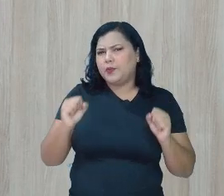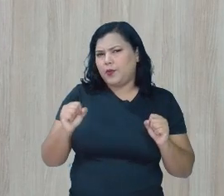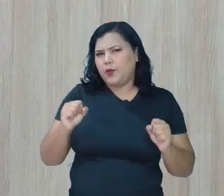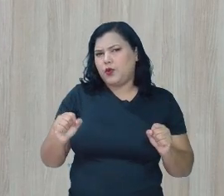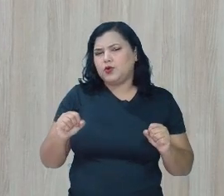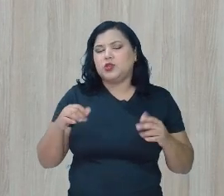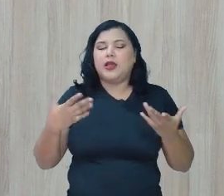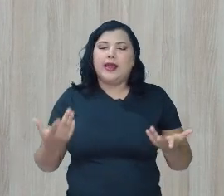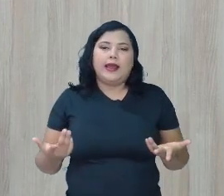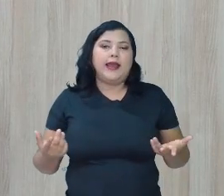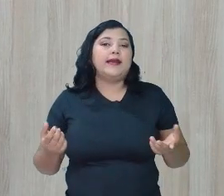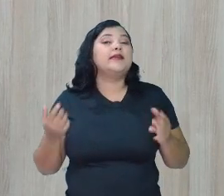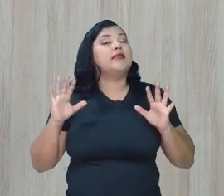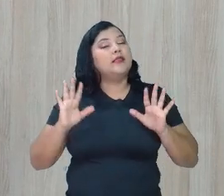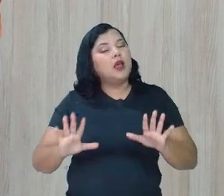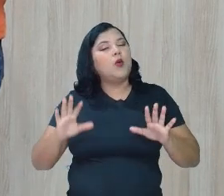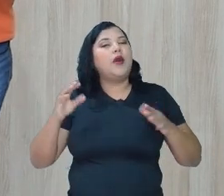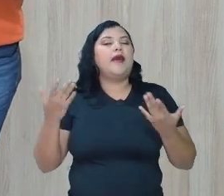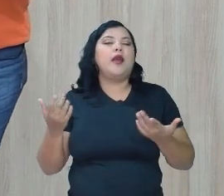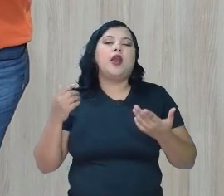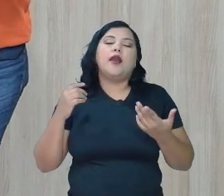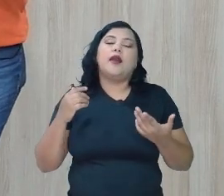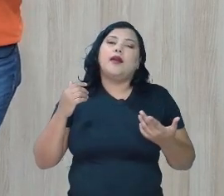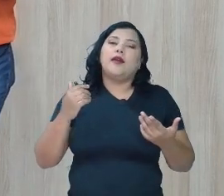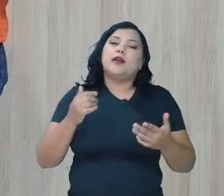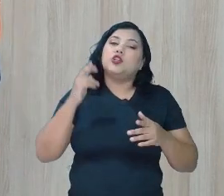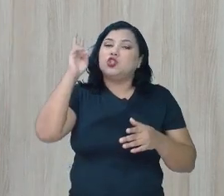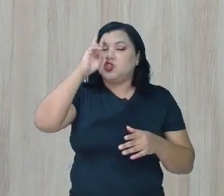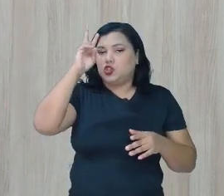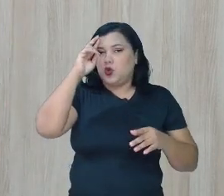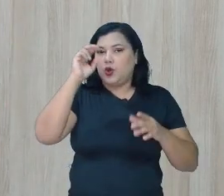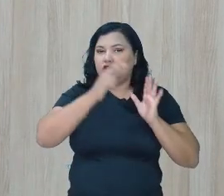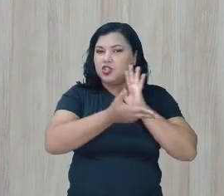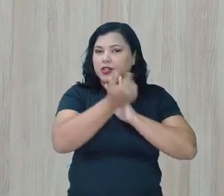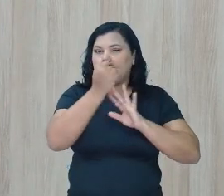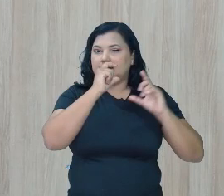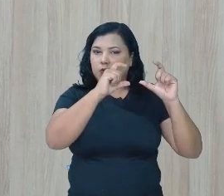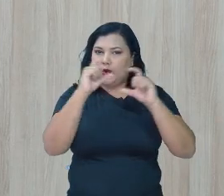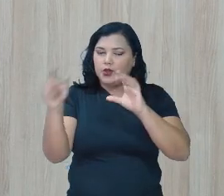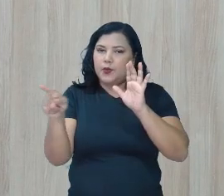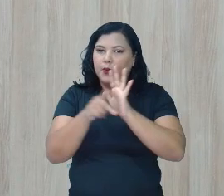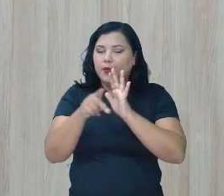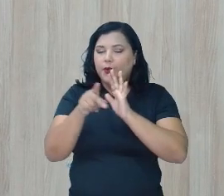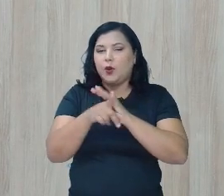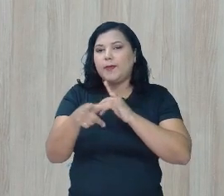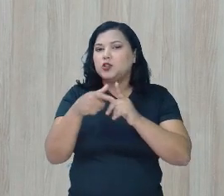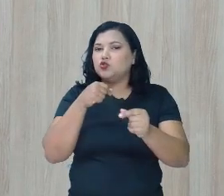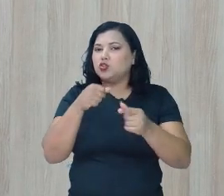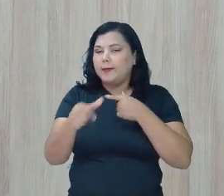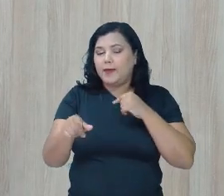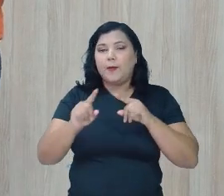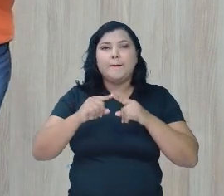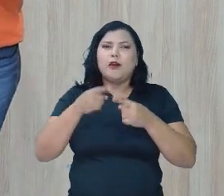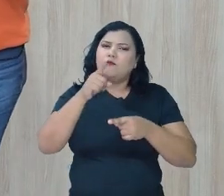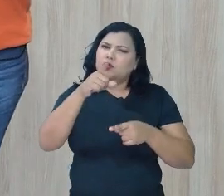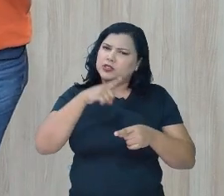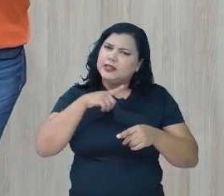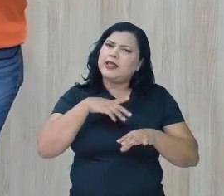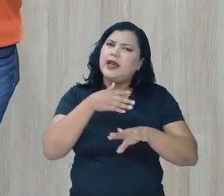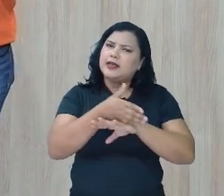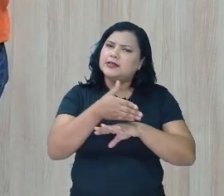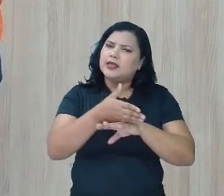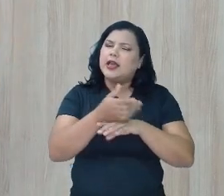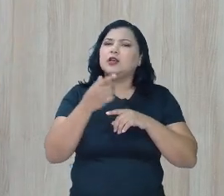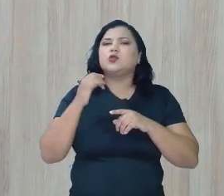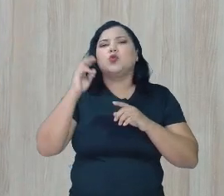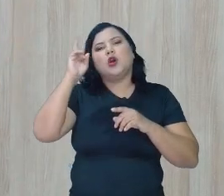quadrinhos japonesas, é o que eu quero falar. Mas aí você tem acesso à história em quadrinhos da Turma da Mônica, não é? Ou